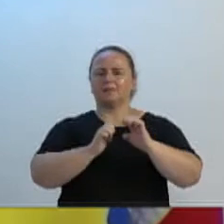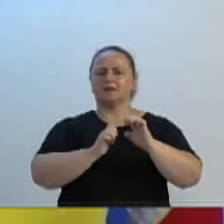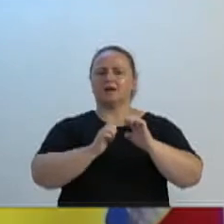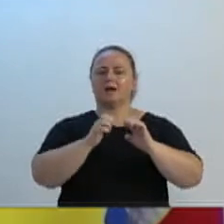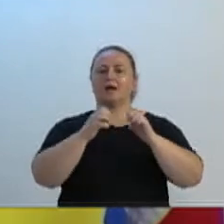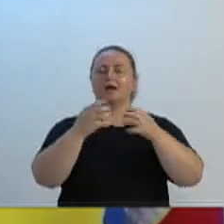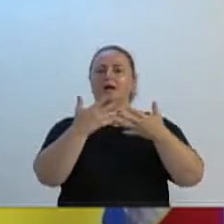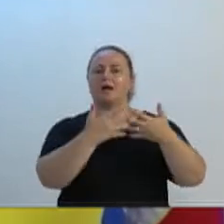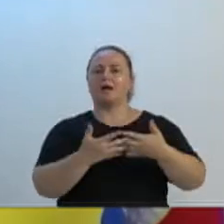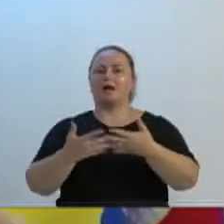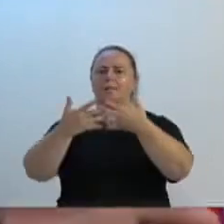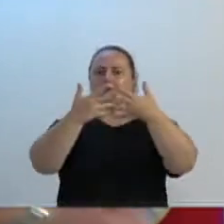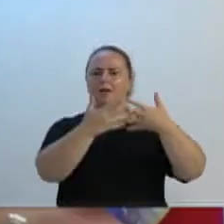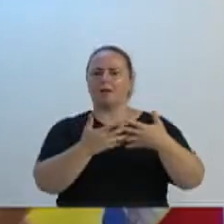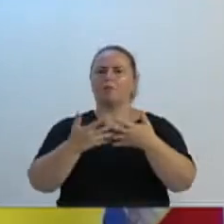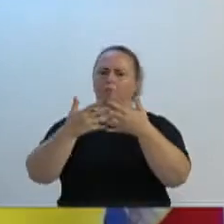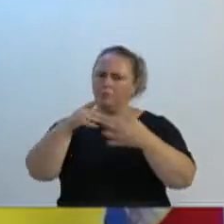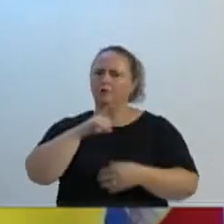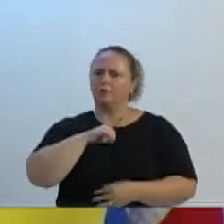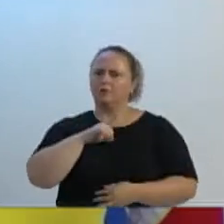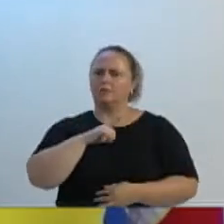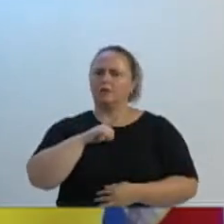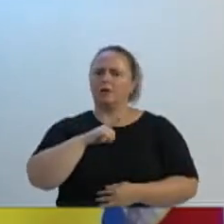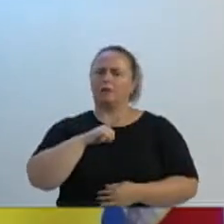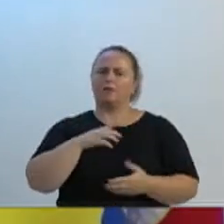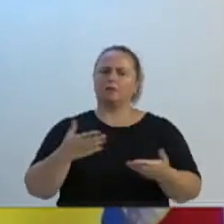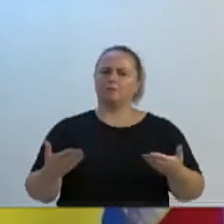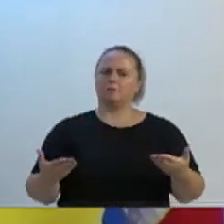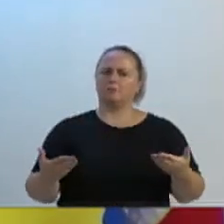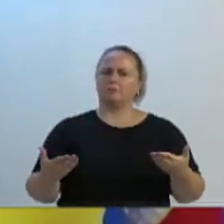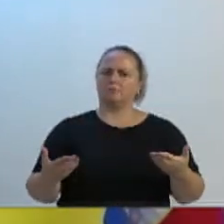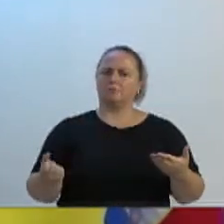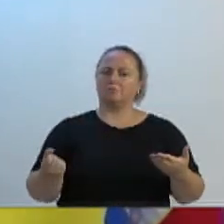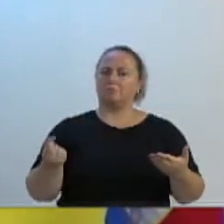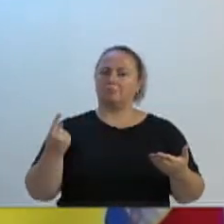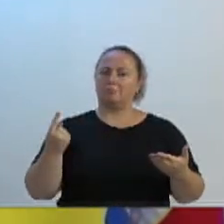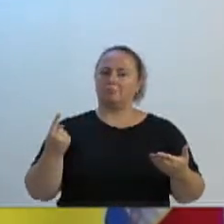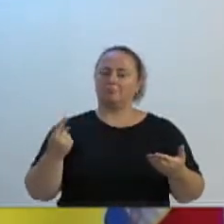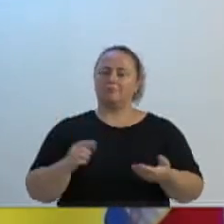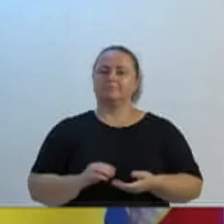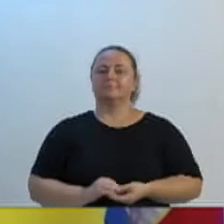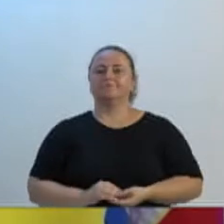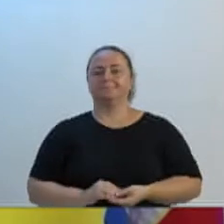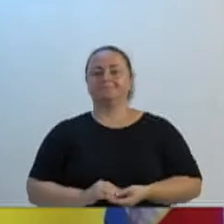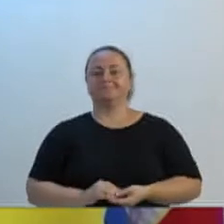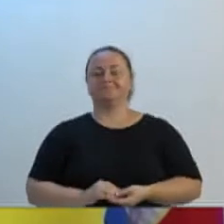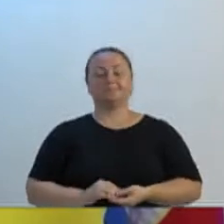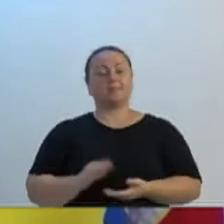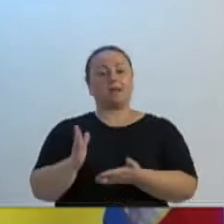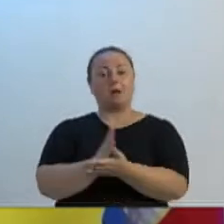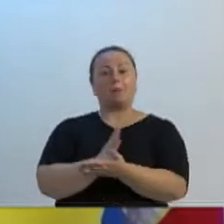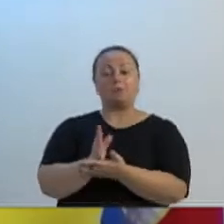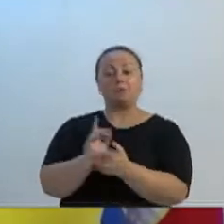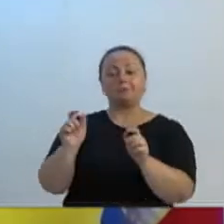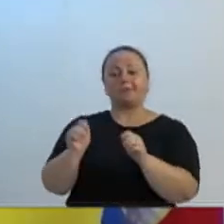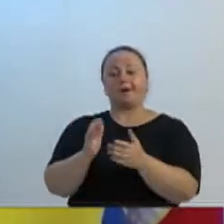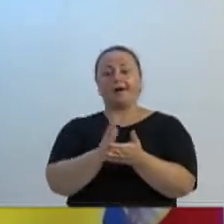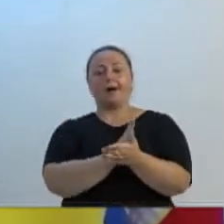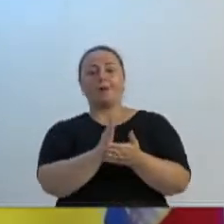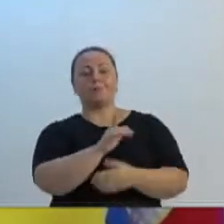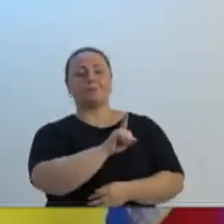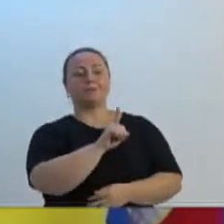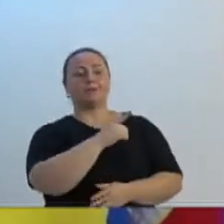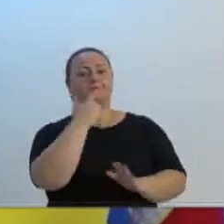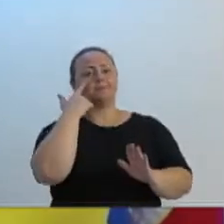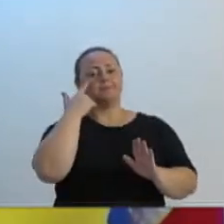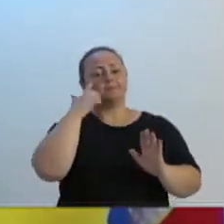desculpa de caminhão que monitora lá e velocidade de quarenta por cento então faça o que eu digo mas não faça o que eu faço esse técnico tem que